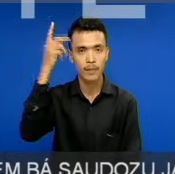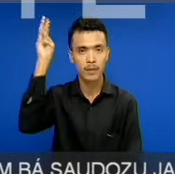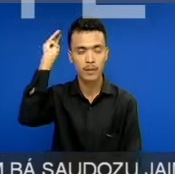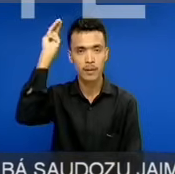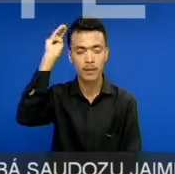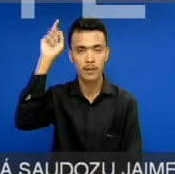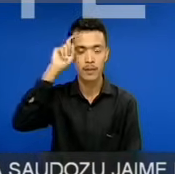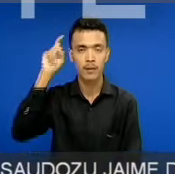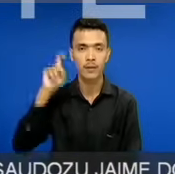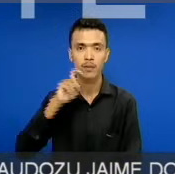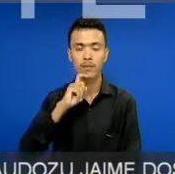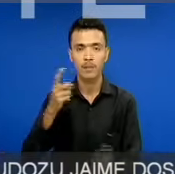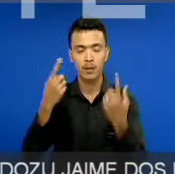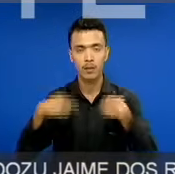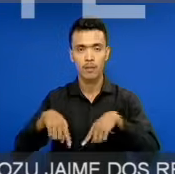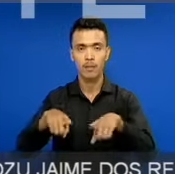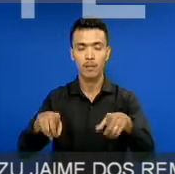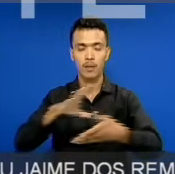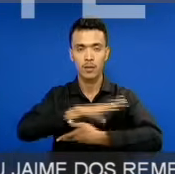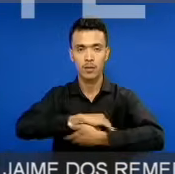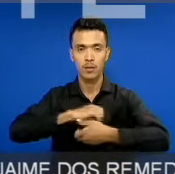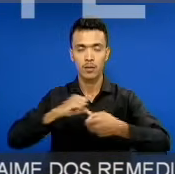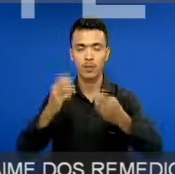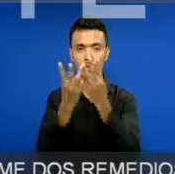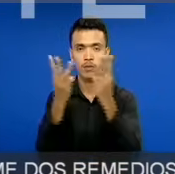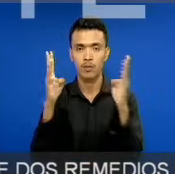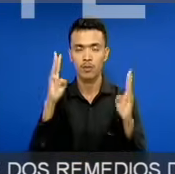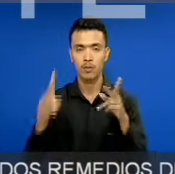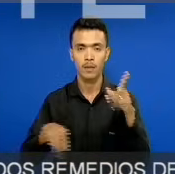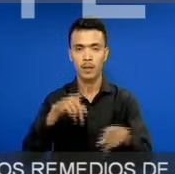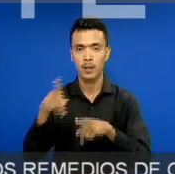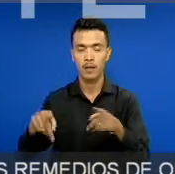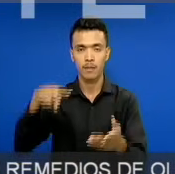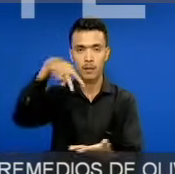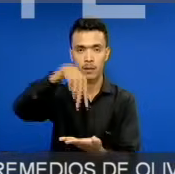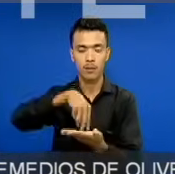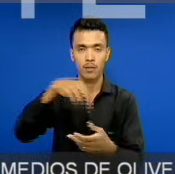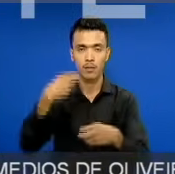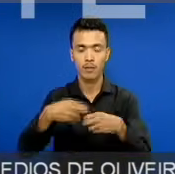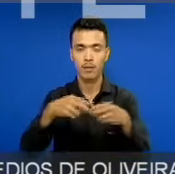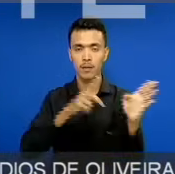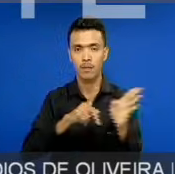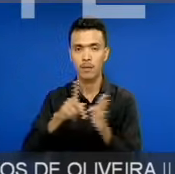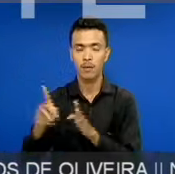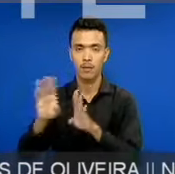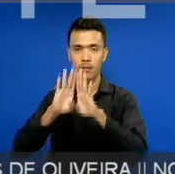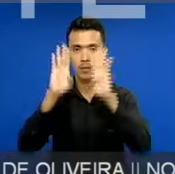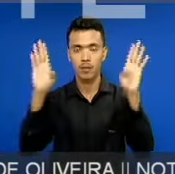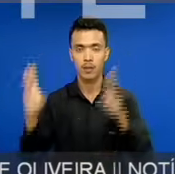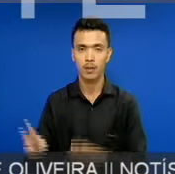Primeiro-ministro Kairala Xanana Gusmão tun direto hodi sobu luto nebe cidadão balun tidin hodi impede plano loca